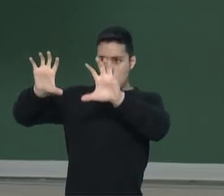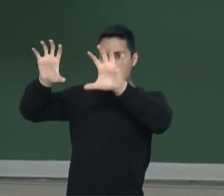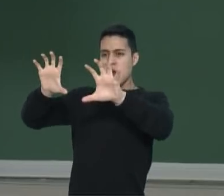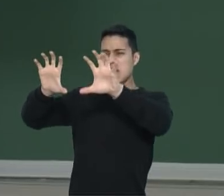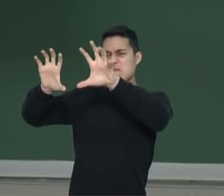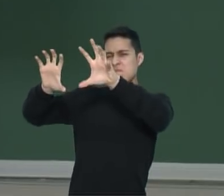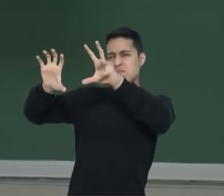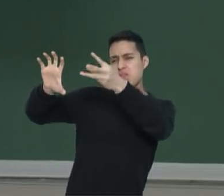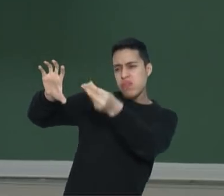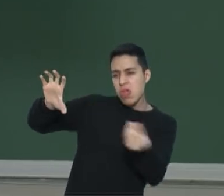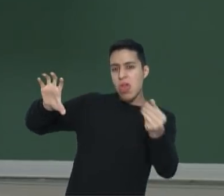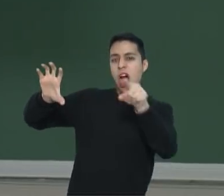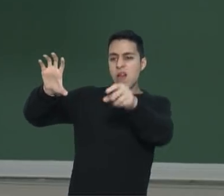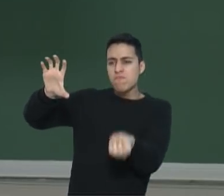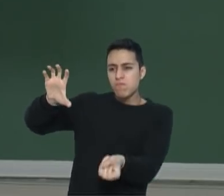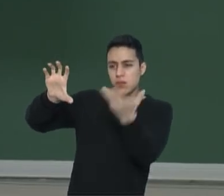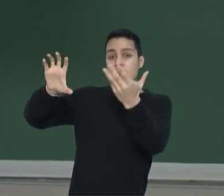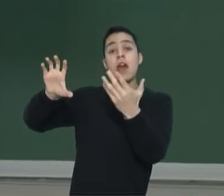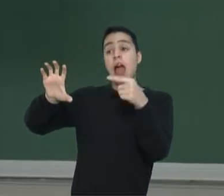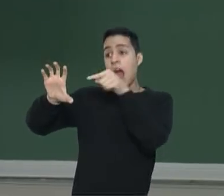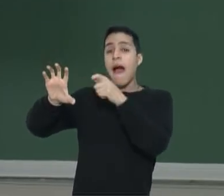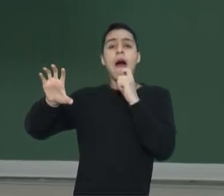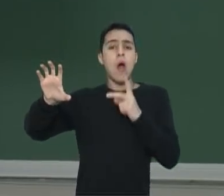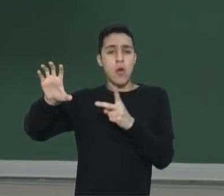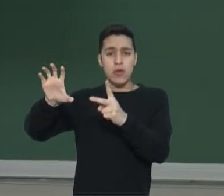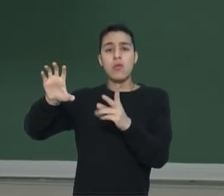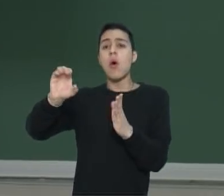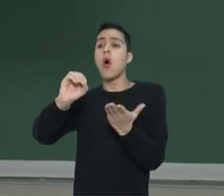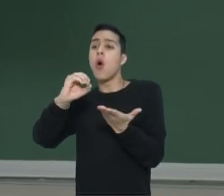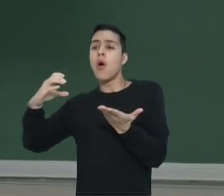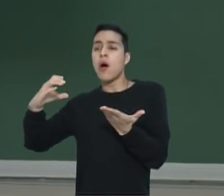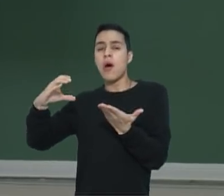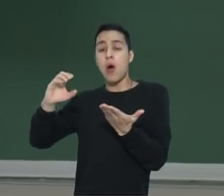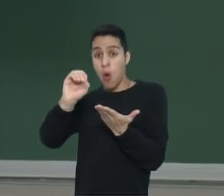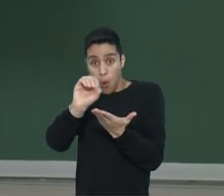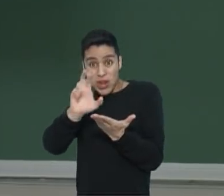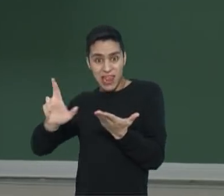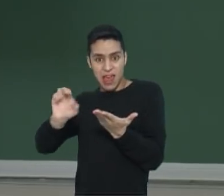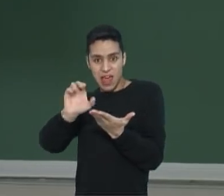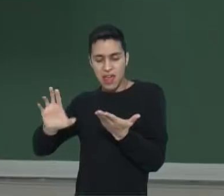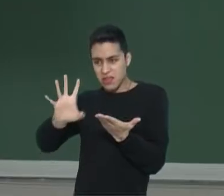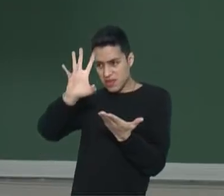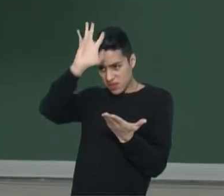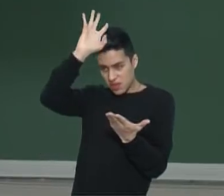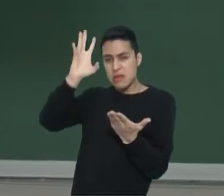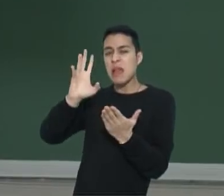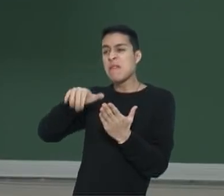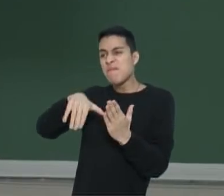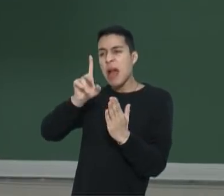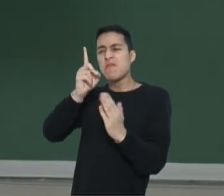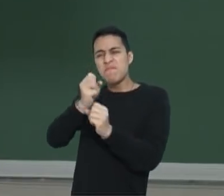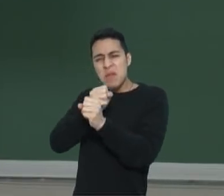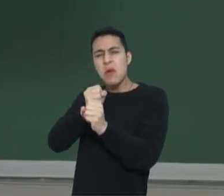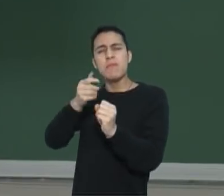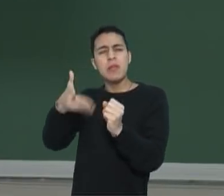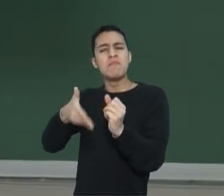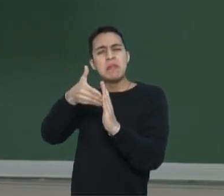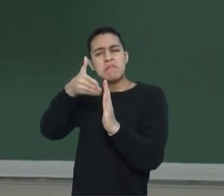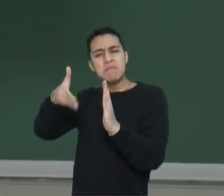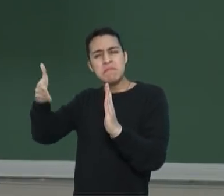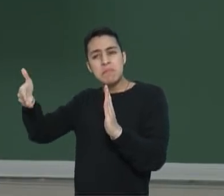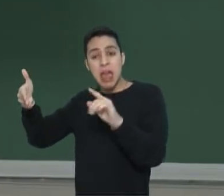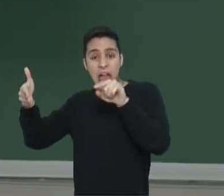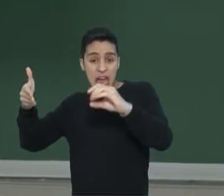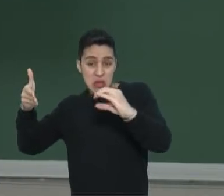por quê? Porque a gente ainda tem o Império Romano do Oriente, que vai perdurar por quase 1000 anos depois da queda do